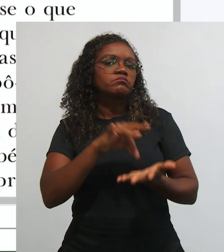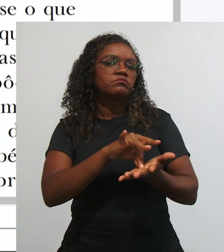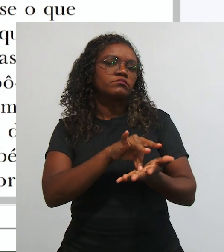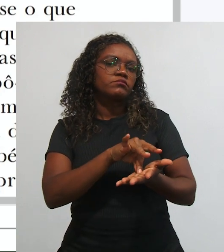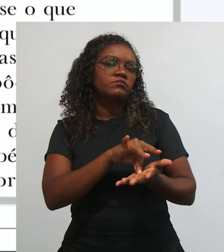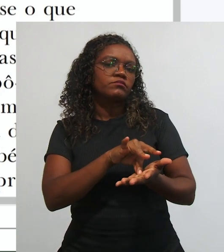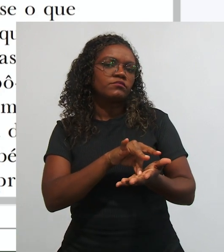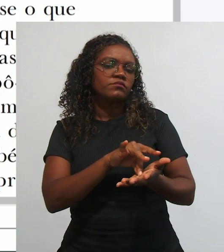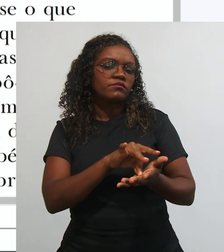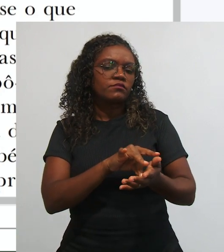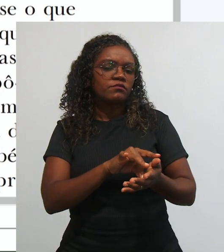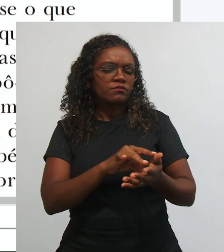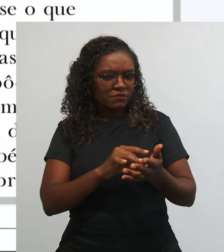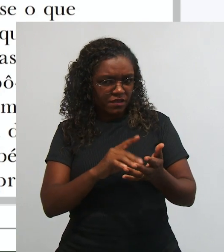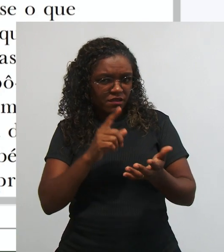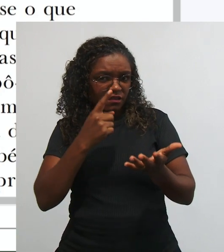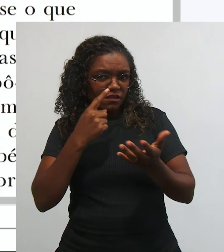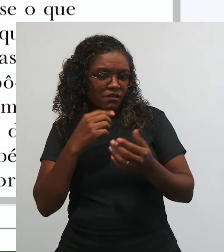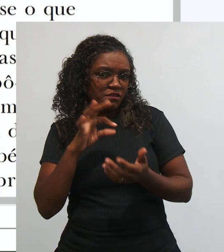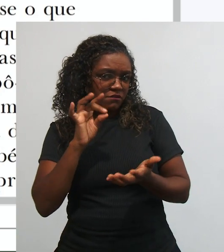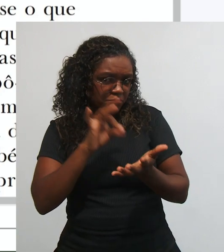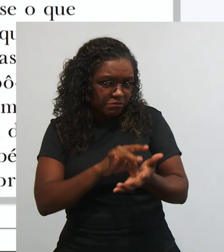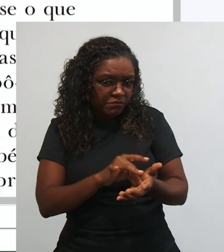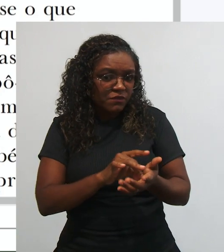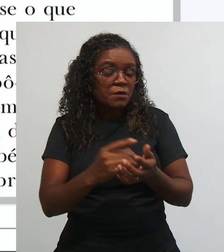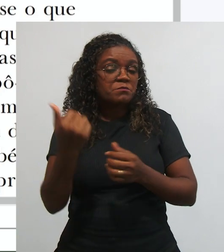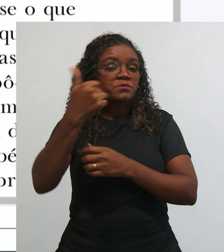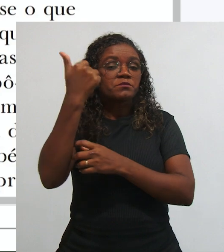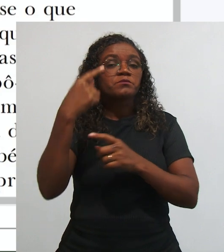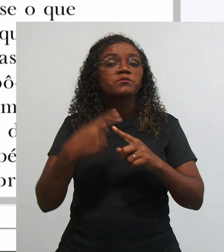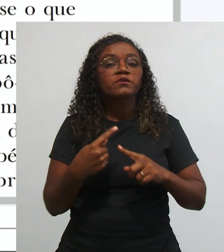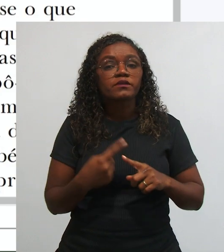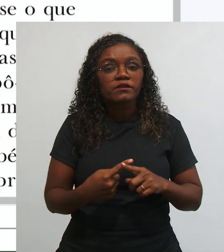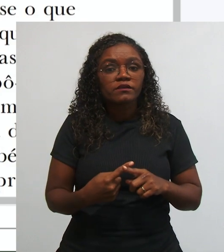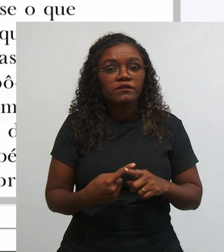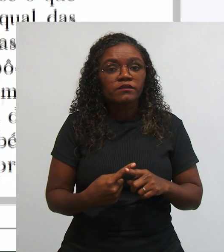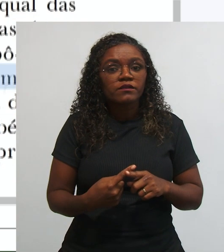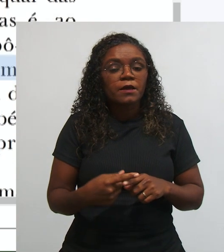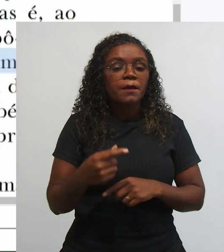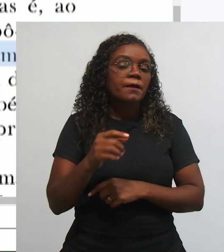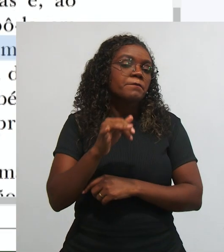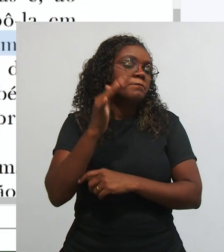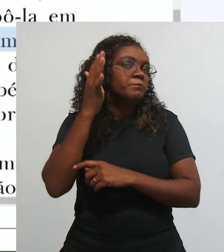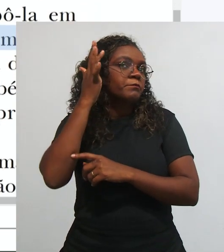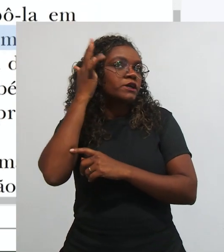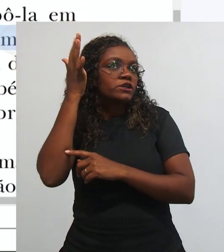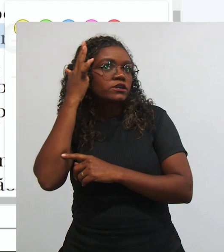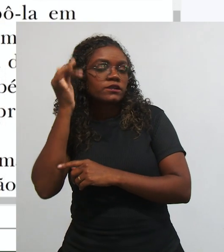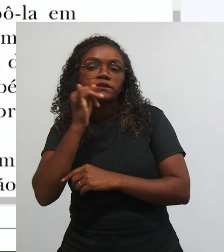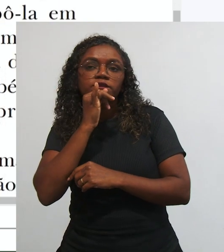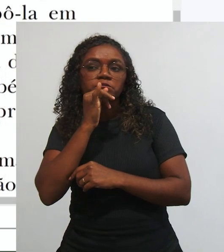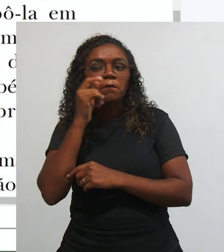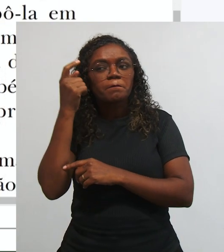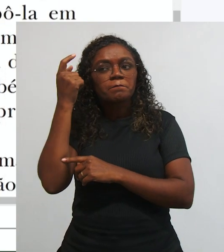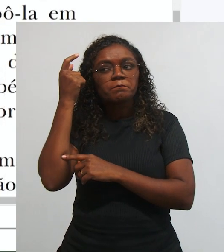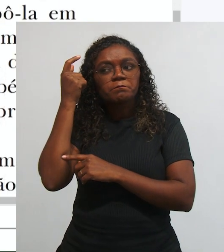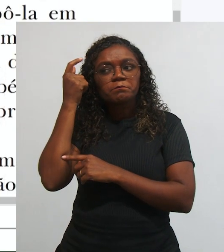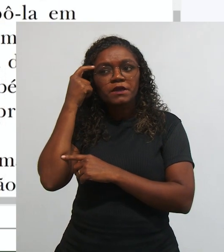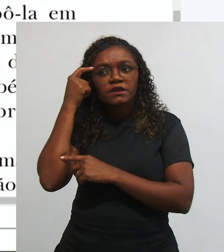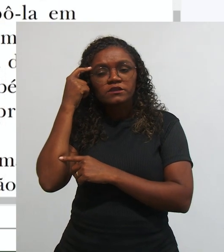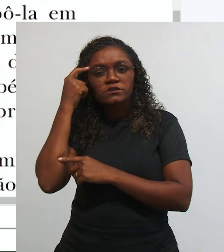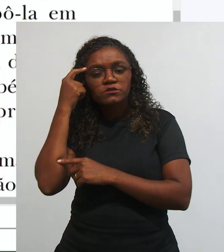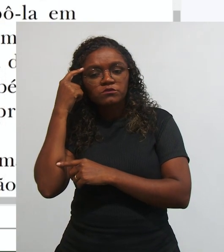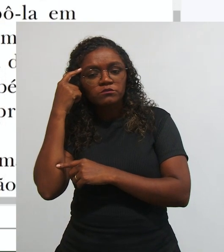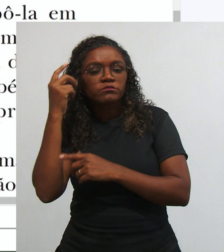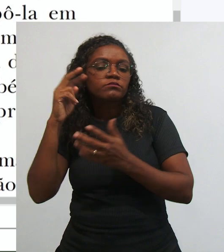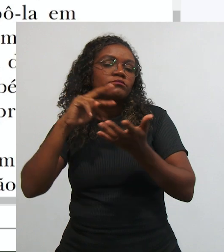existo. Esta afirmação é a primeira de todas, porque pense o que pensar, penso